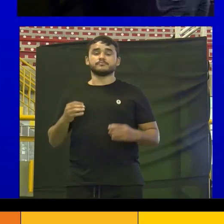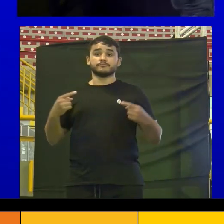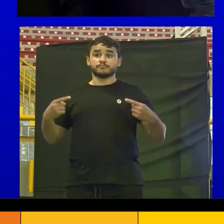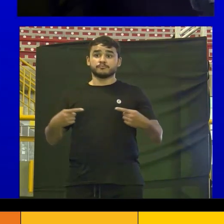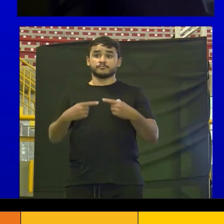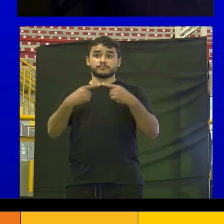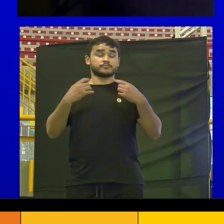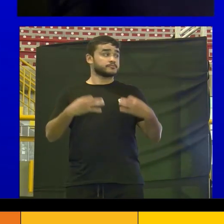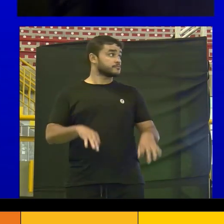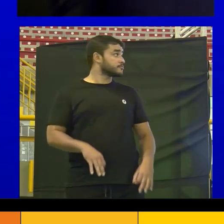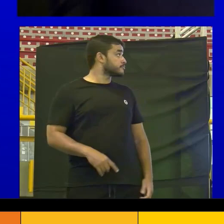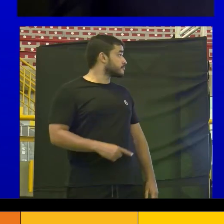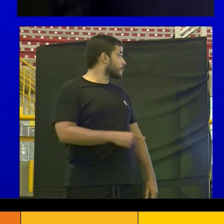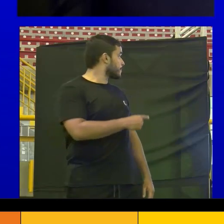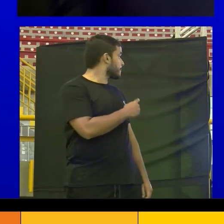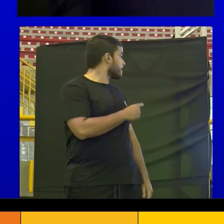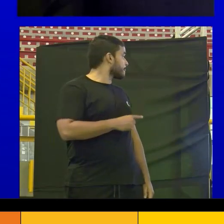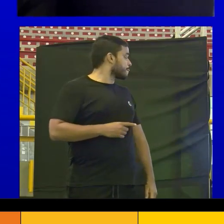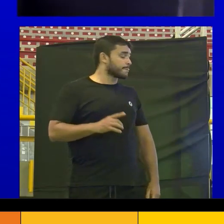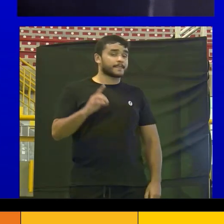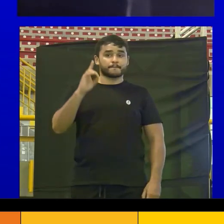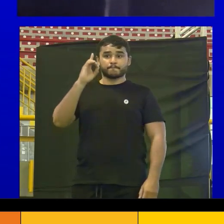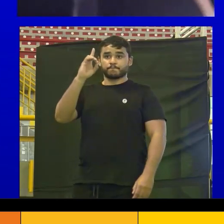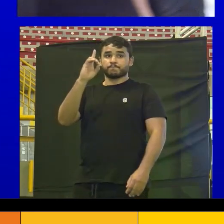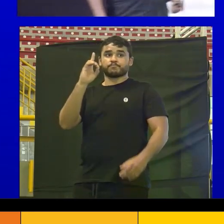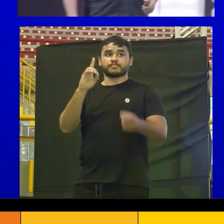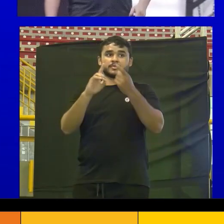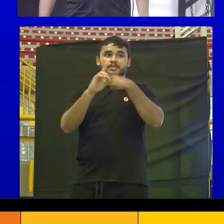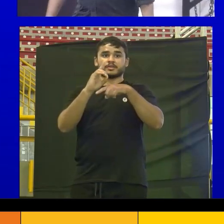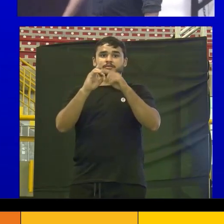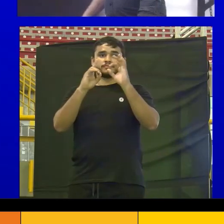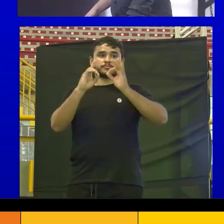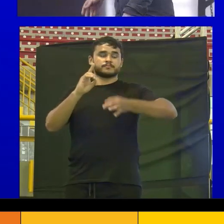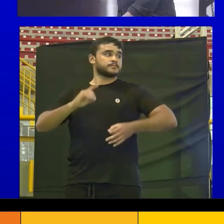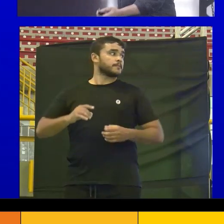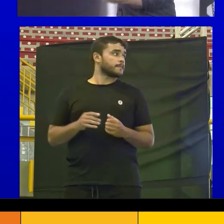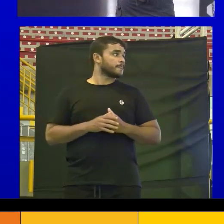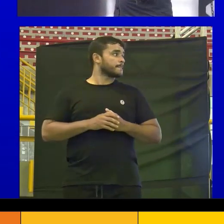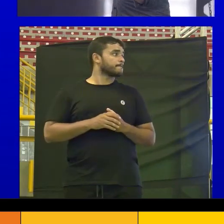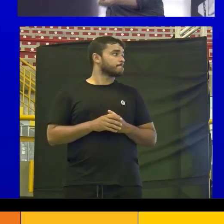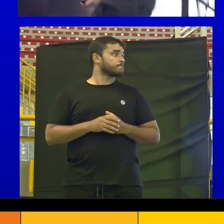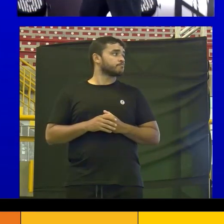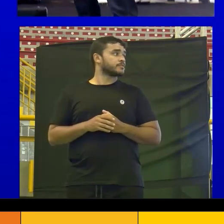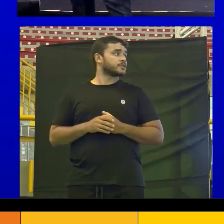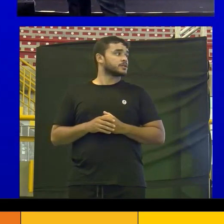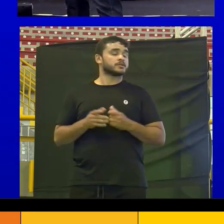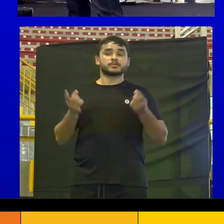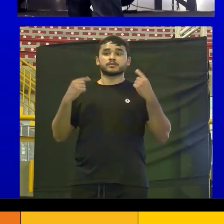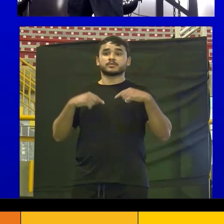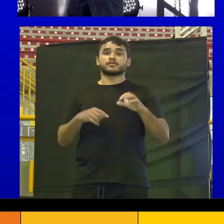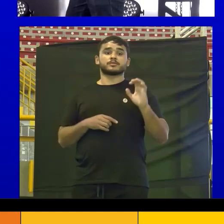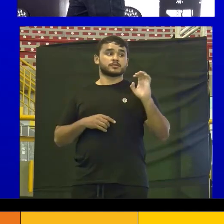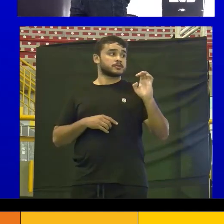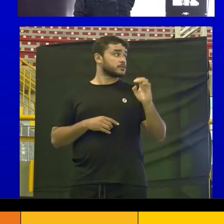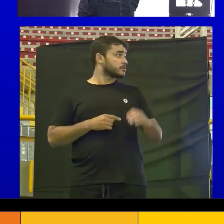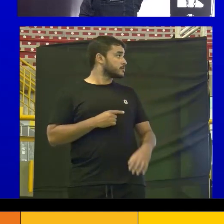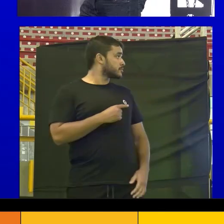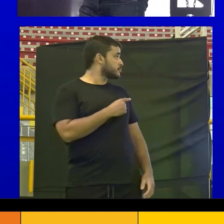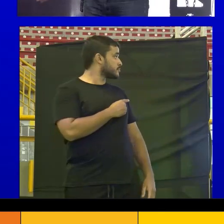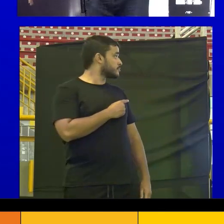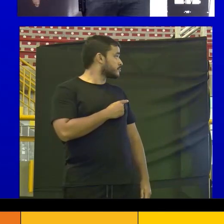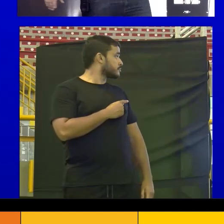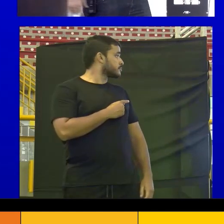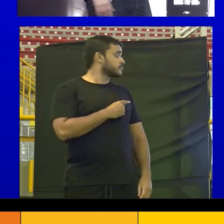é nosso item o quê? Correto. Beleza? Correto. O item E seria o fenômeno relacionado ao